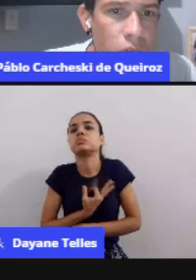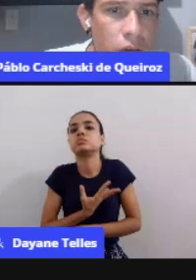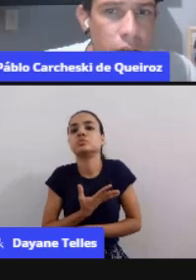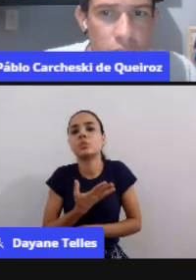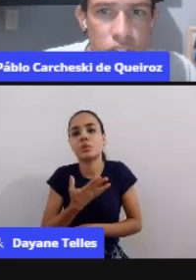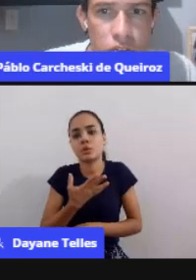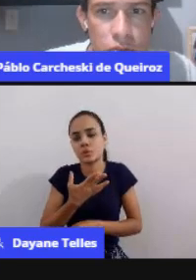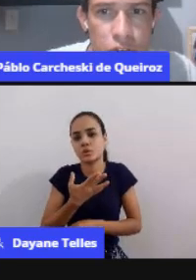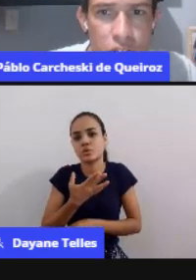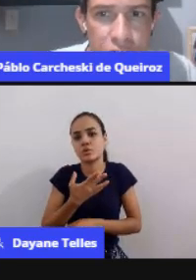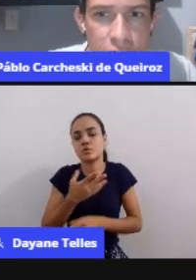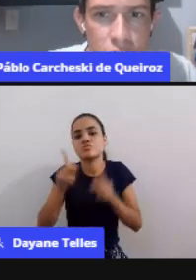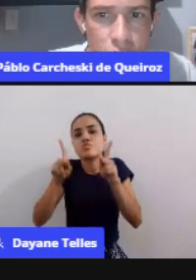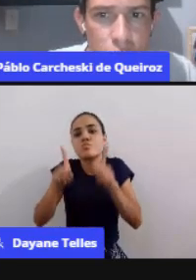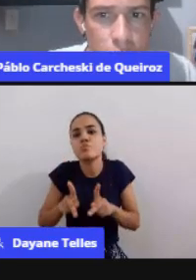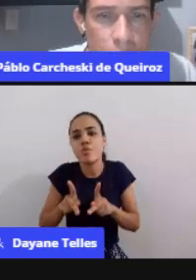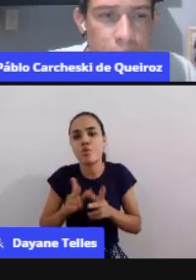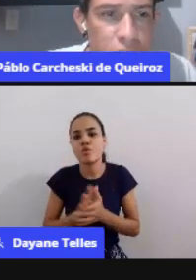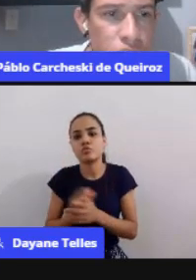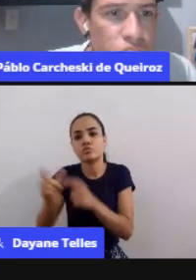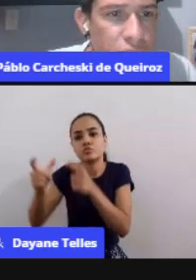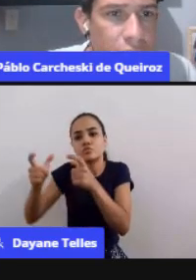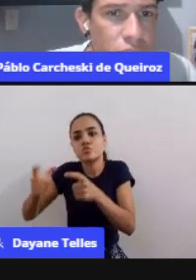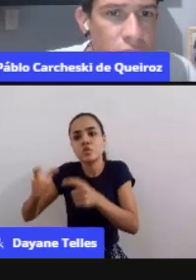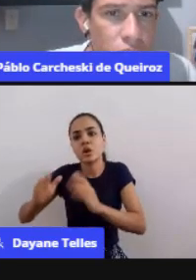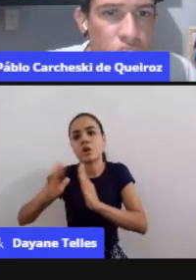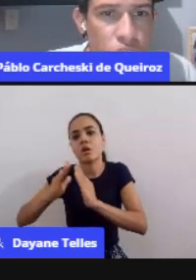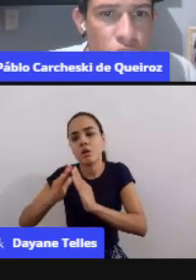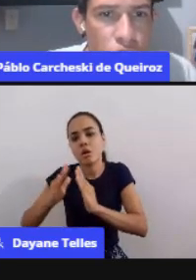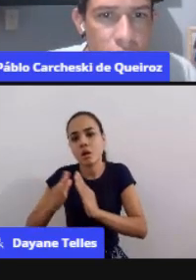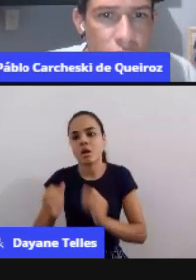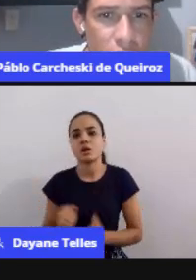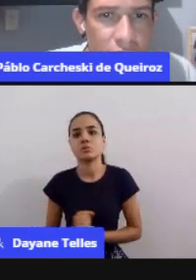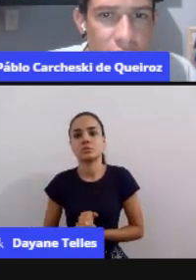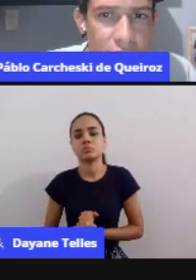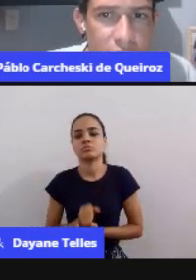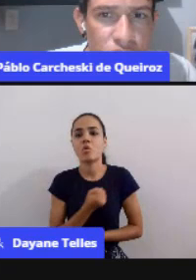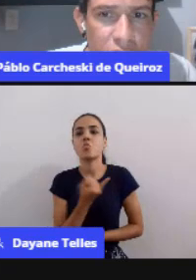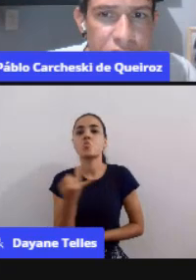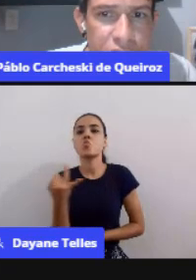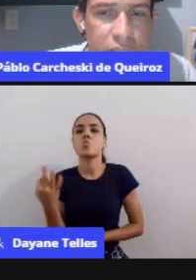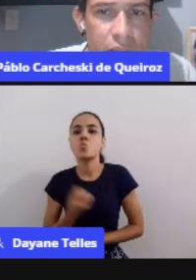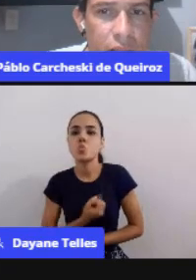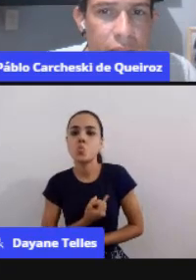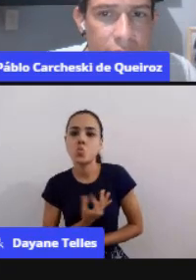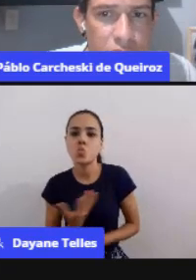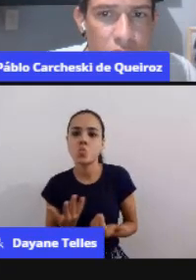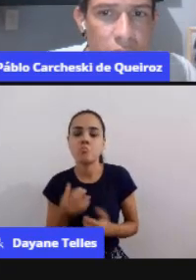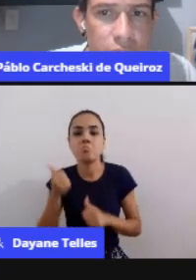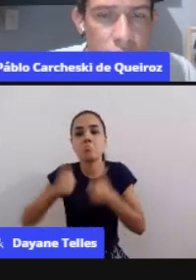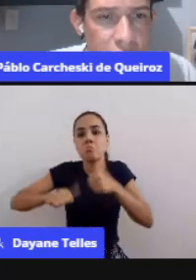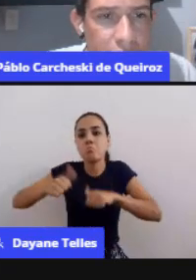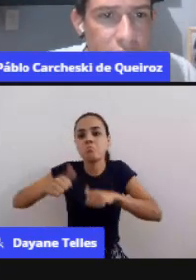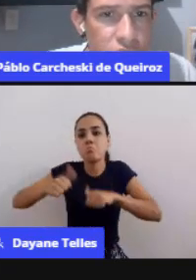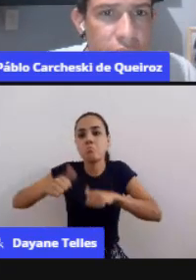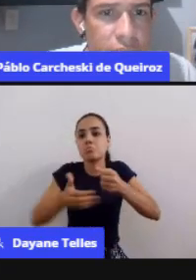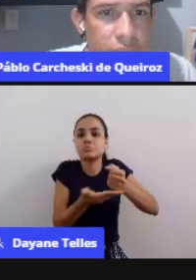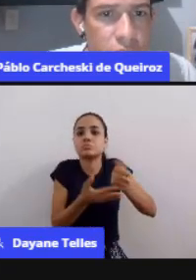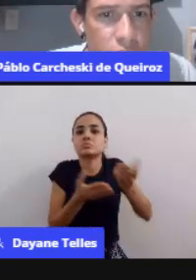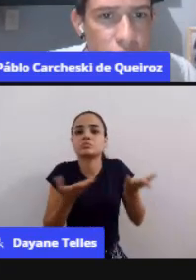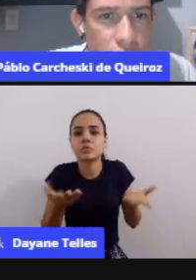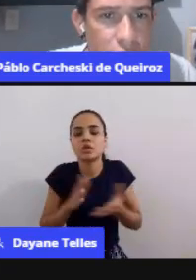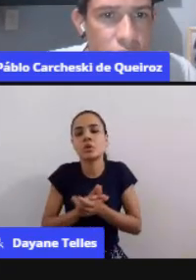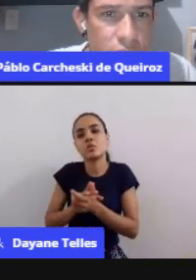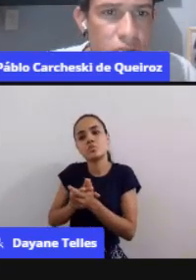mora, né? Então, isso foi feito a partir do diálogo, né? Então, a gente entrou em contato com a analista da geografia, ela falou, tem um site,